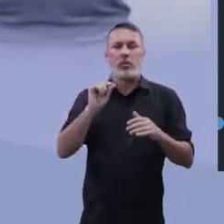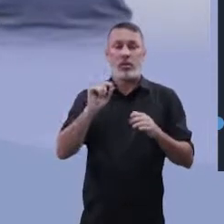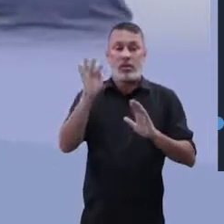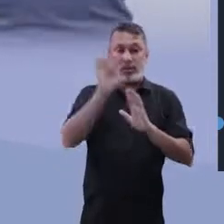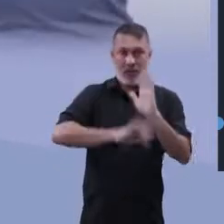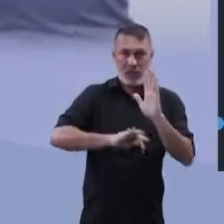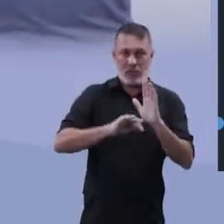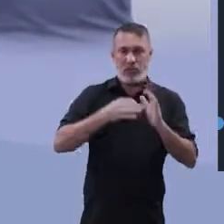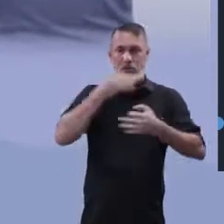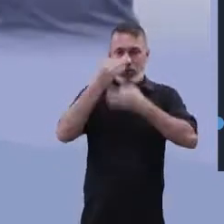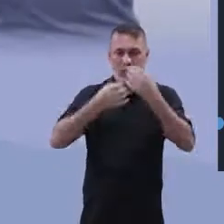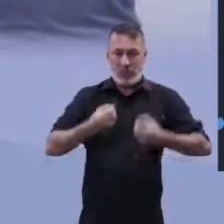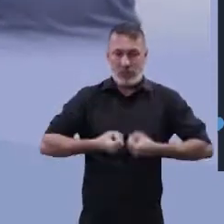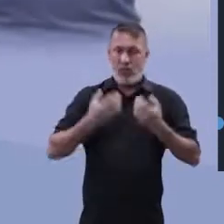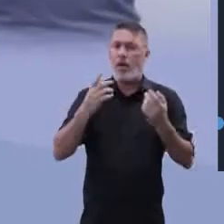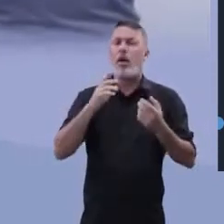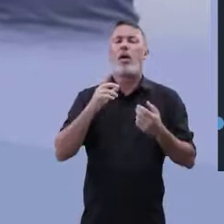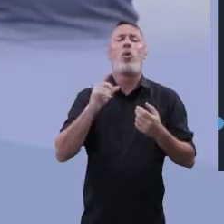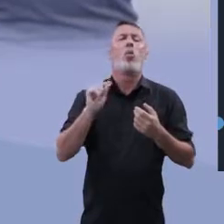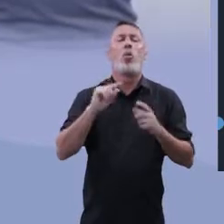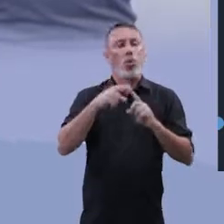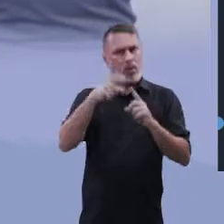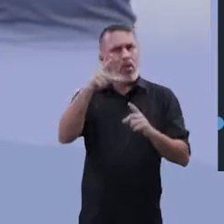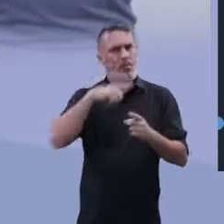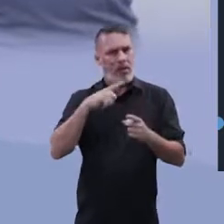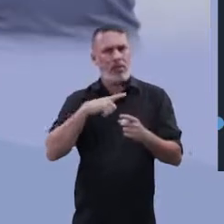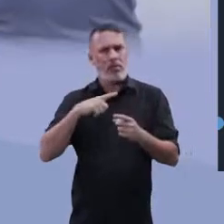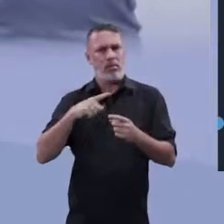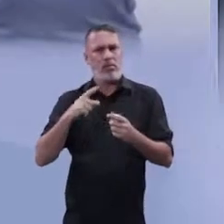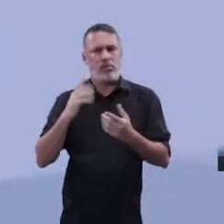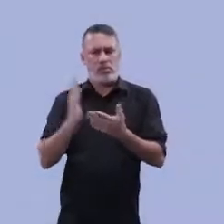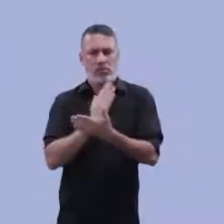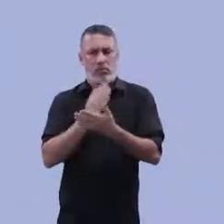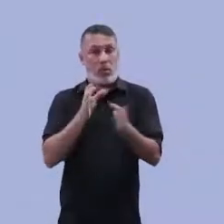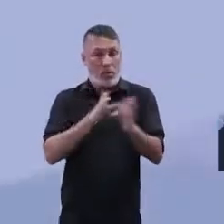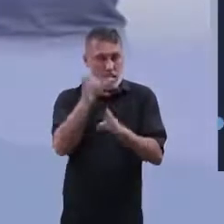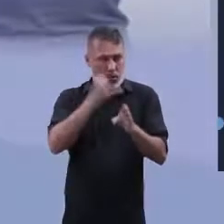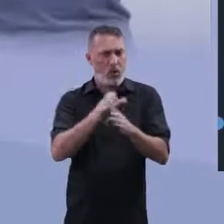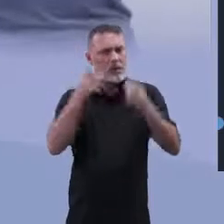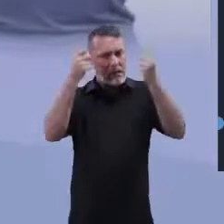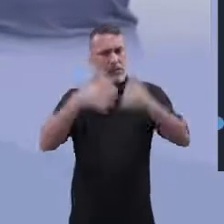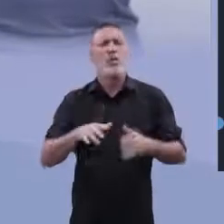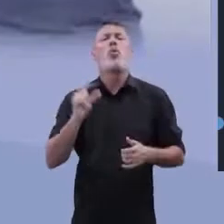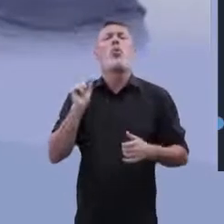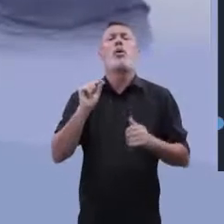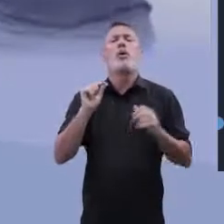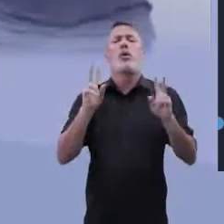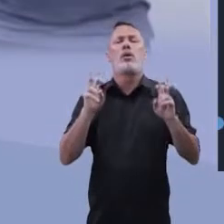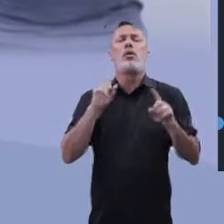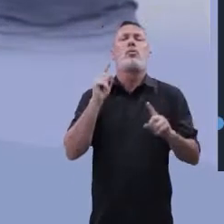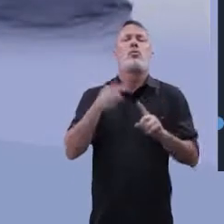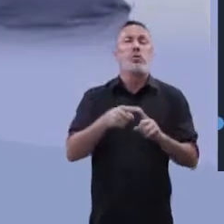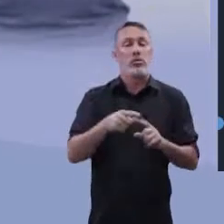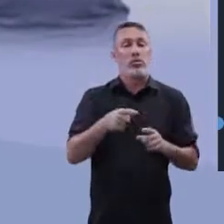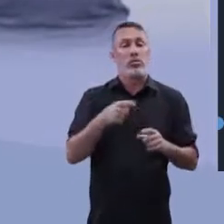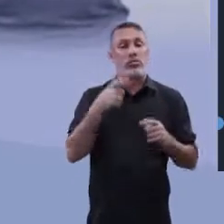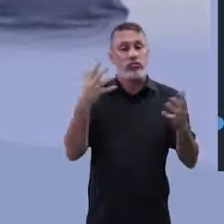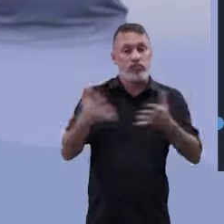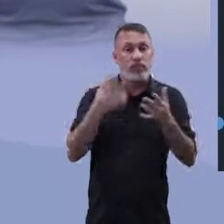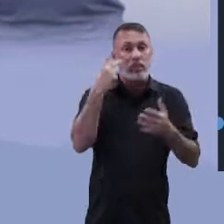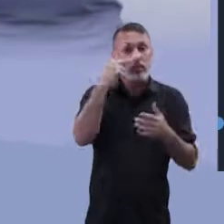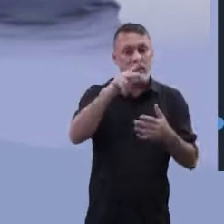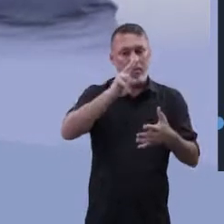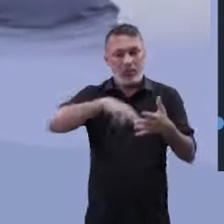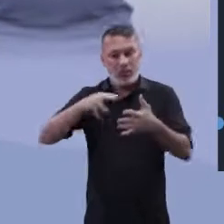quer o quê? Convencer o leitor, isso está no manual do corretor, tá, meus alunos? Convencer o leitor sobre o seu ponto de vista